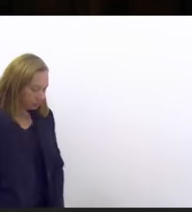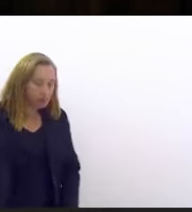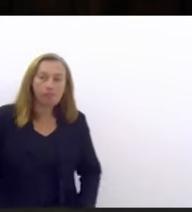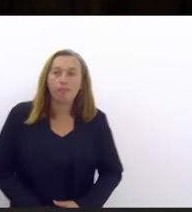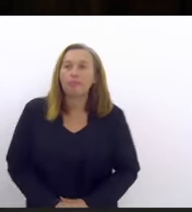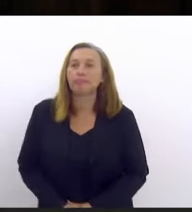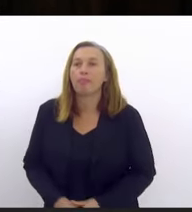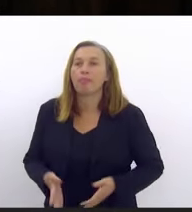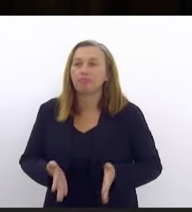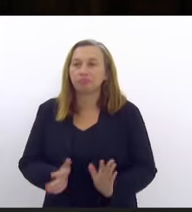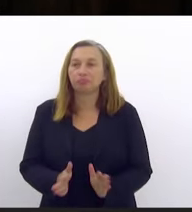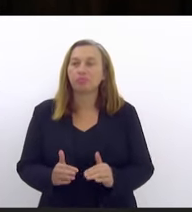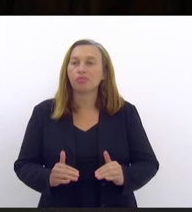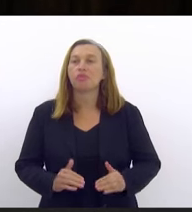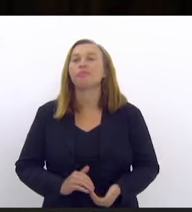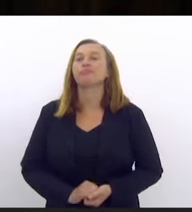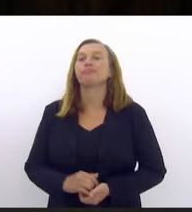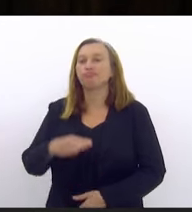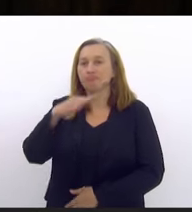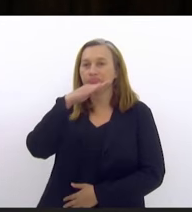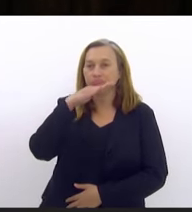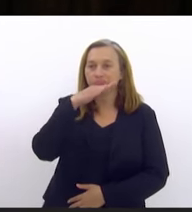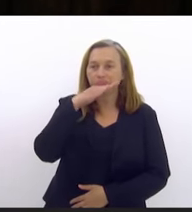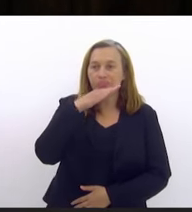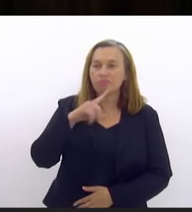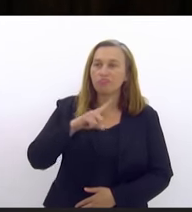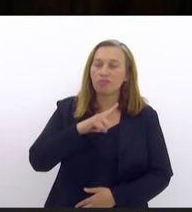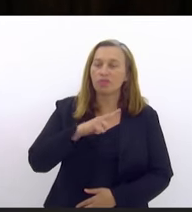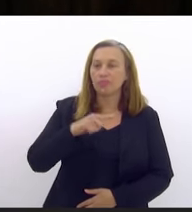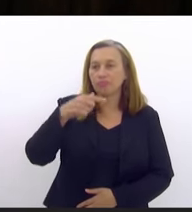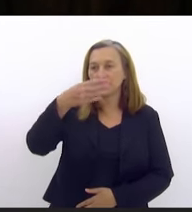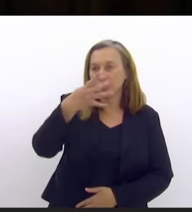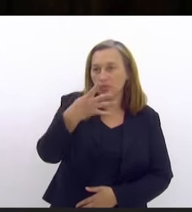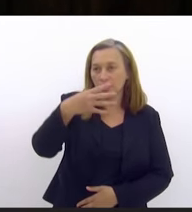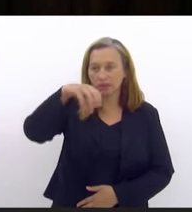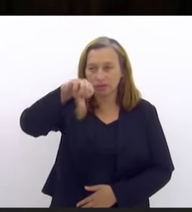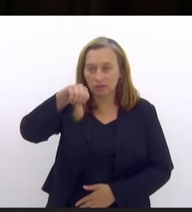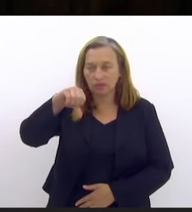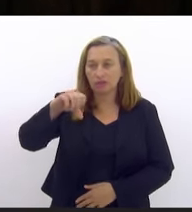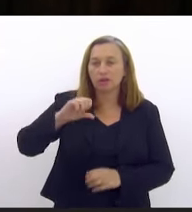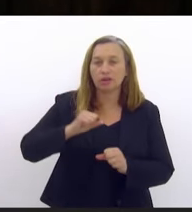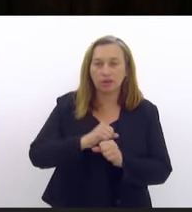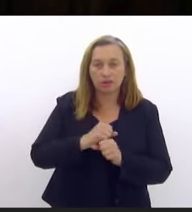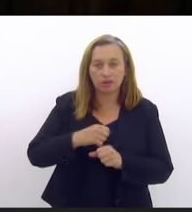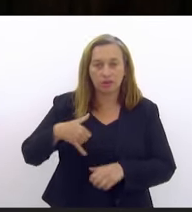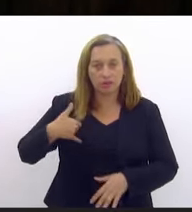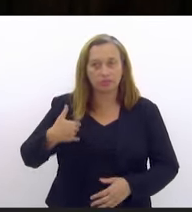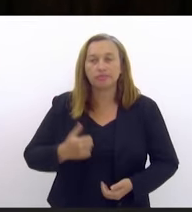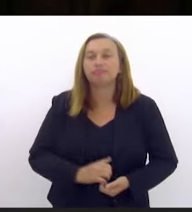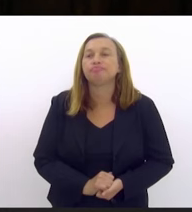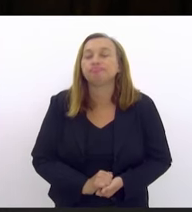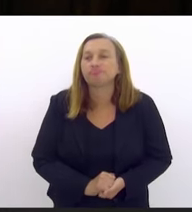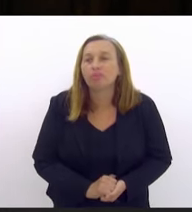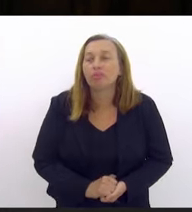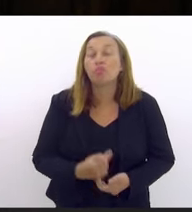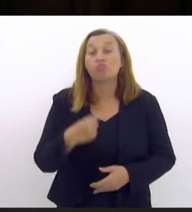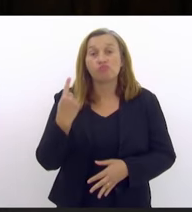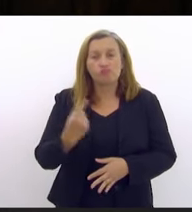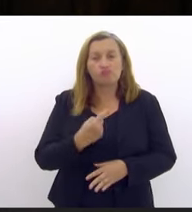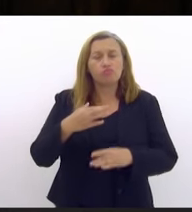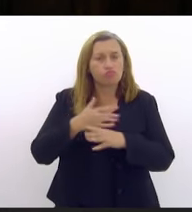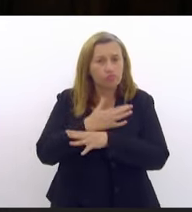sou nascido e criado em Mangaratiba, tenho 49 anos de Mangaratiba, e a nossa